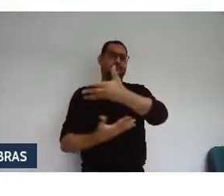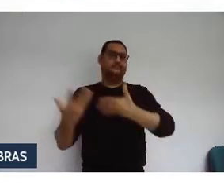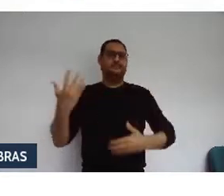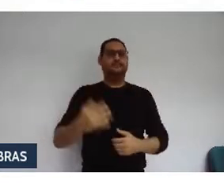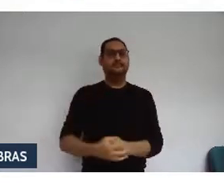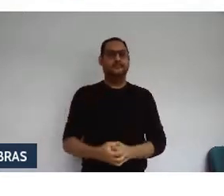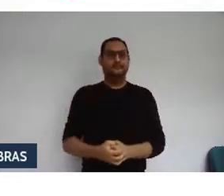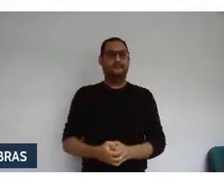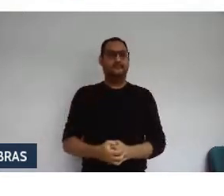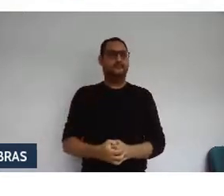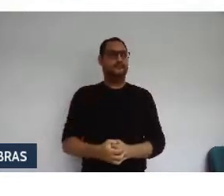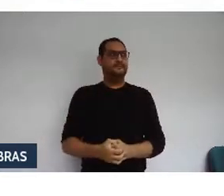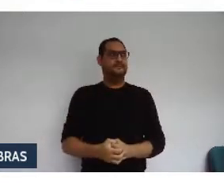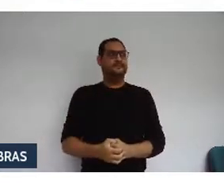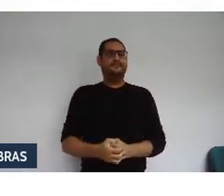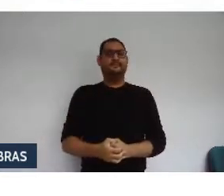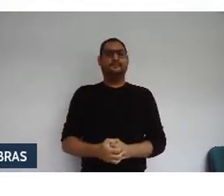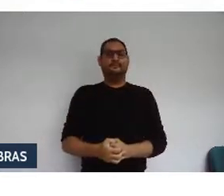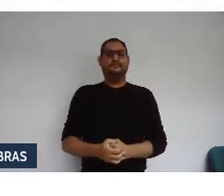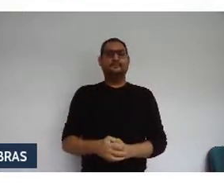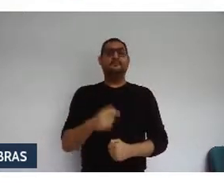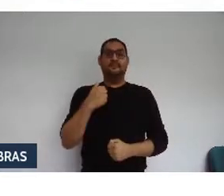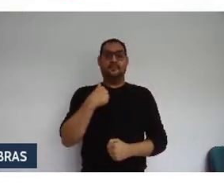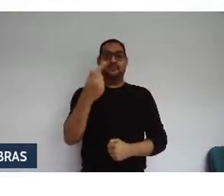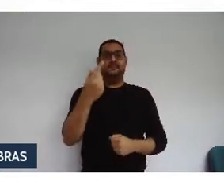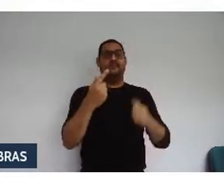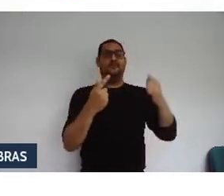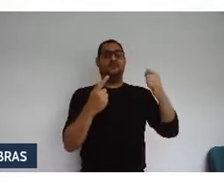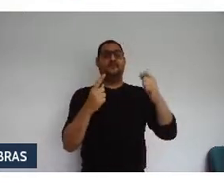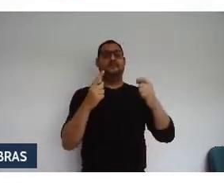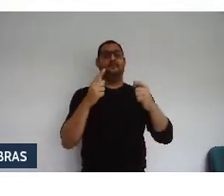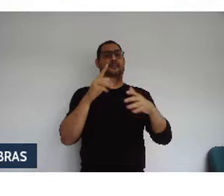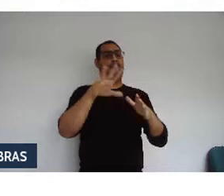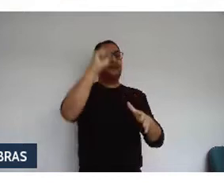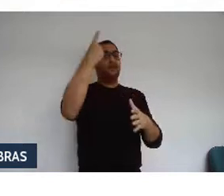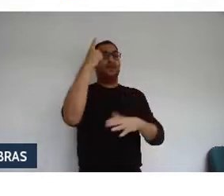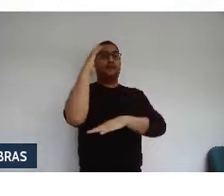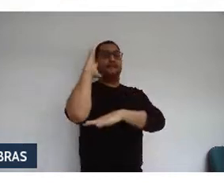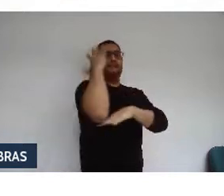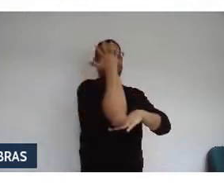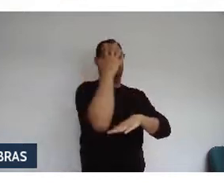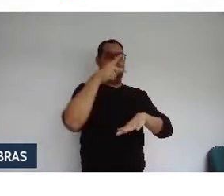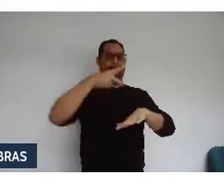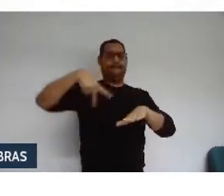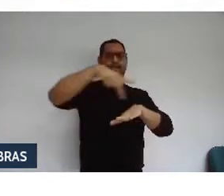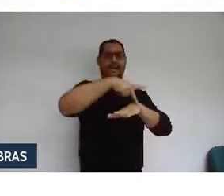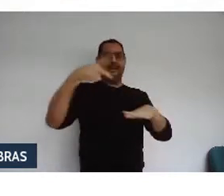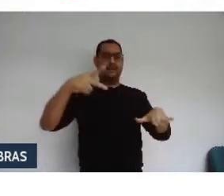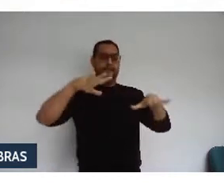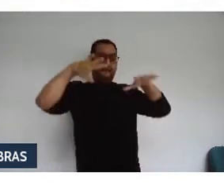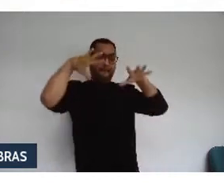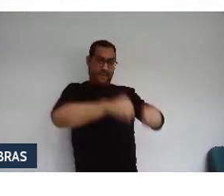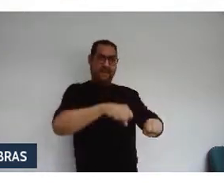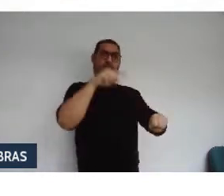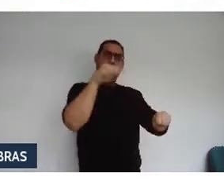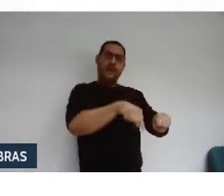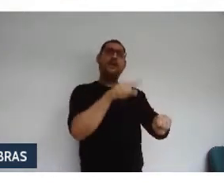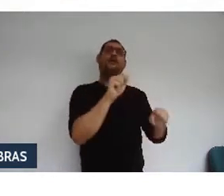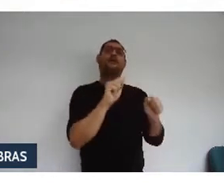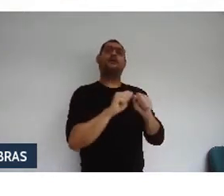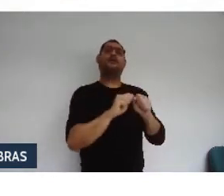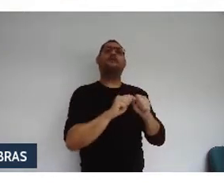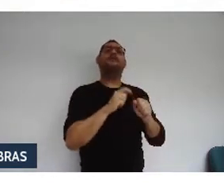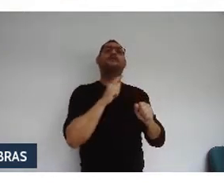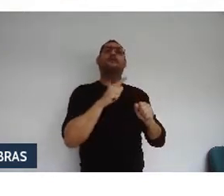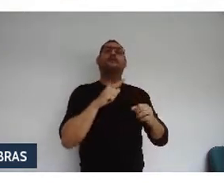Eu vou chamar a atenção para como um espaço em um parque é transformado semioticamente para os exercícios do